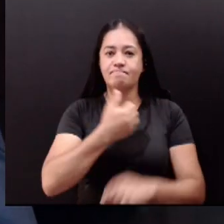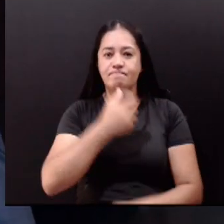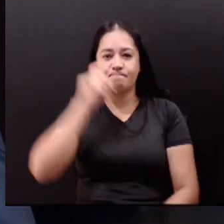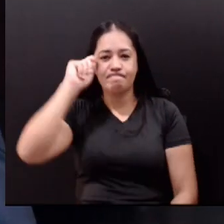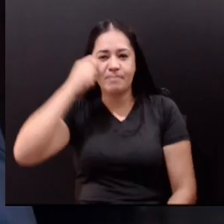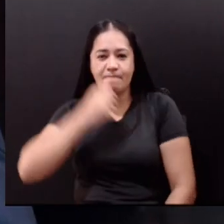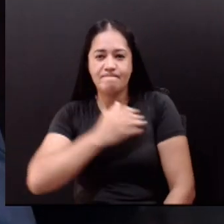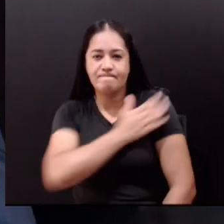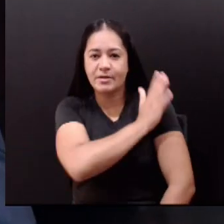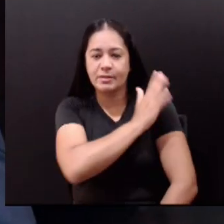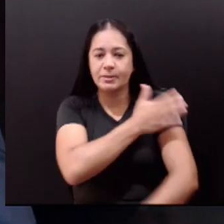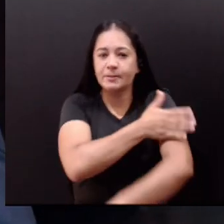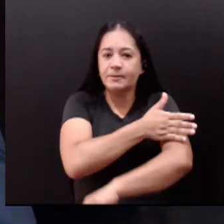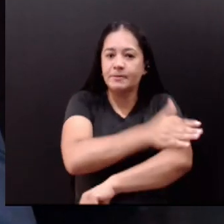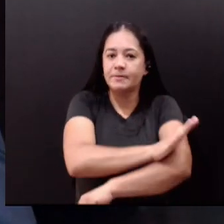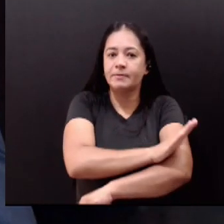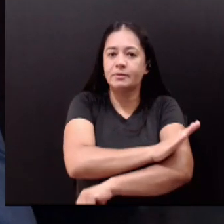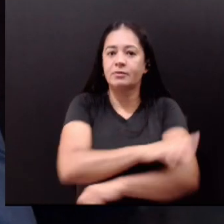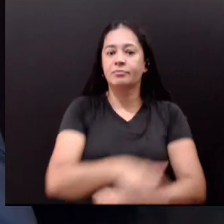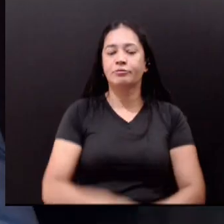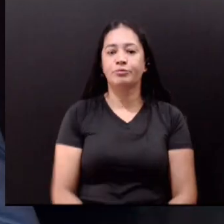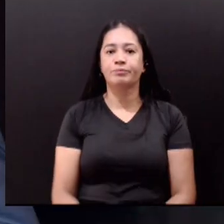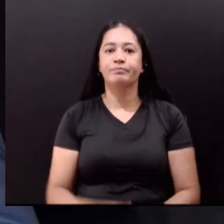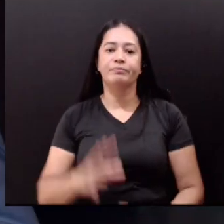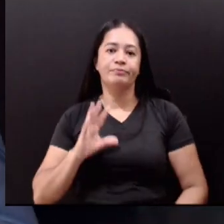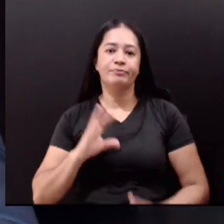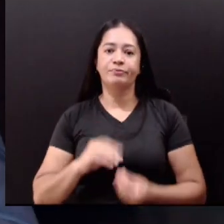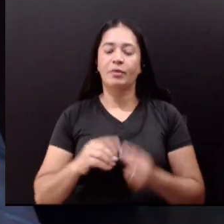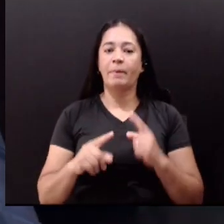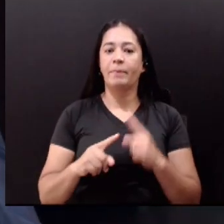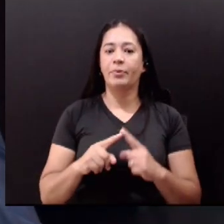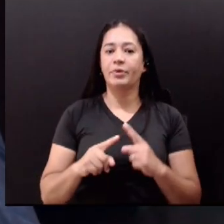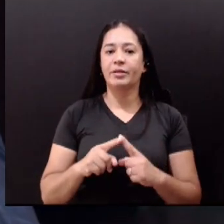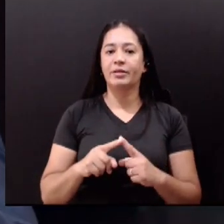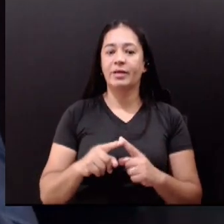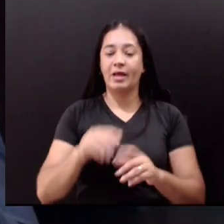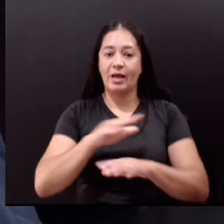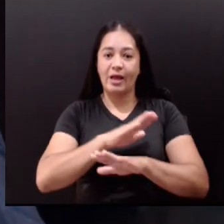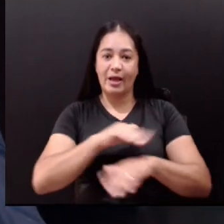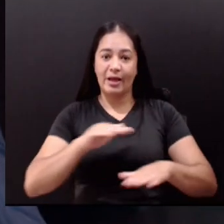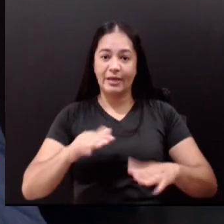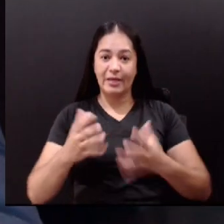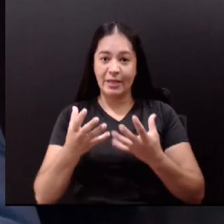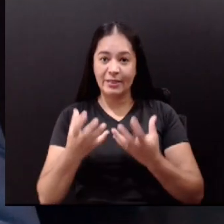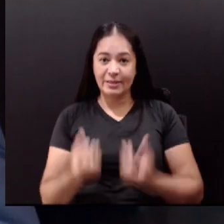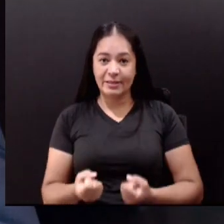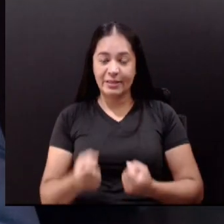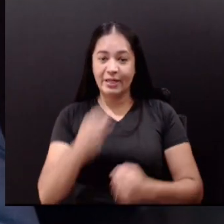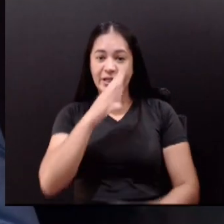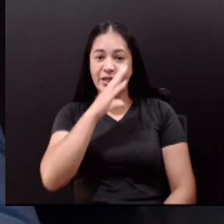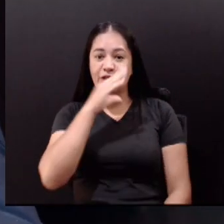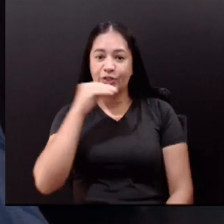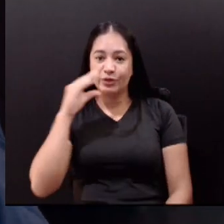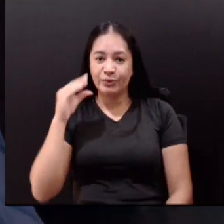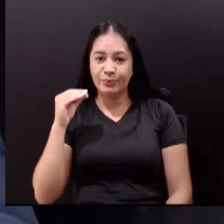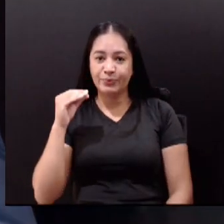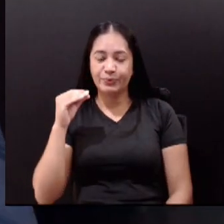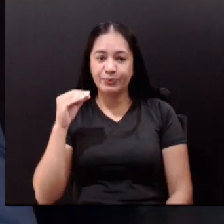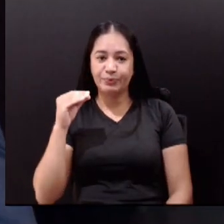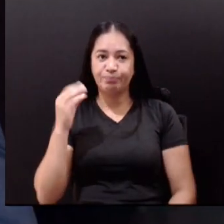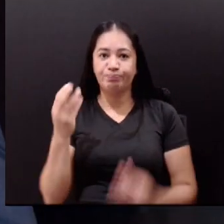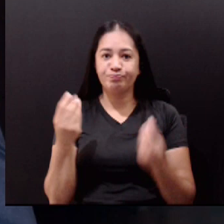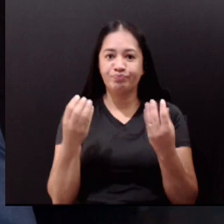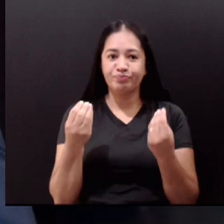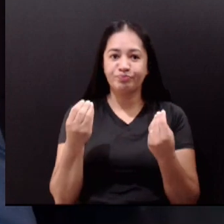enfim, né? Por quê? Quando a criança recebe, o adolescente recebe um chamado nudes,